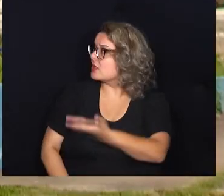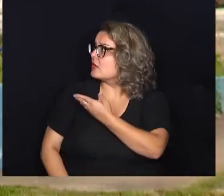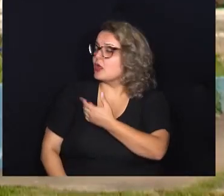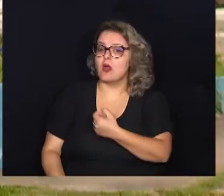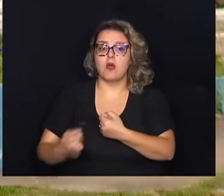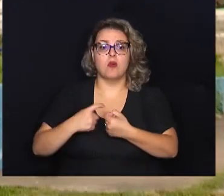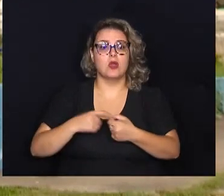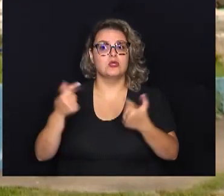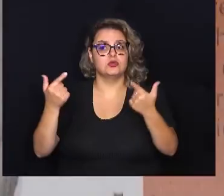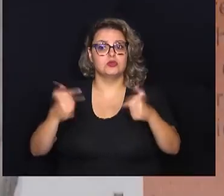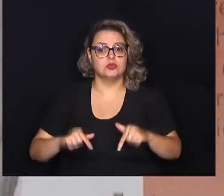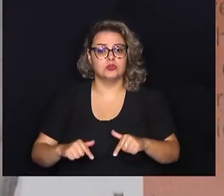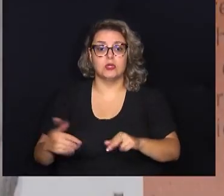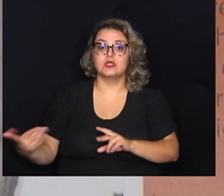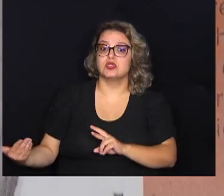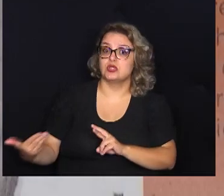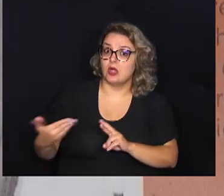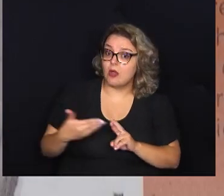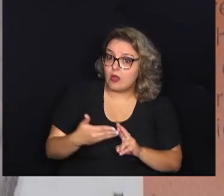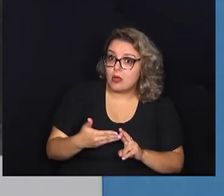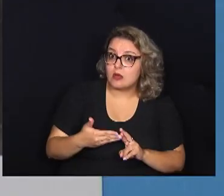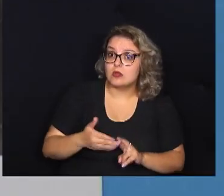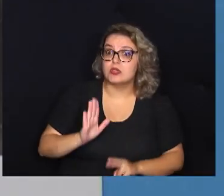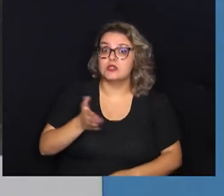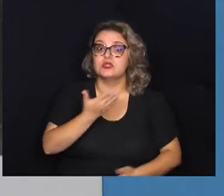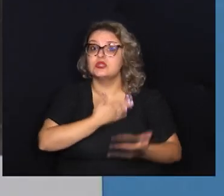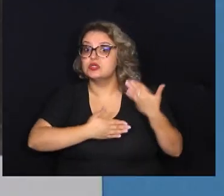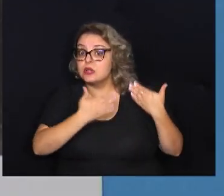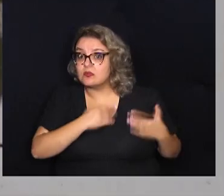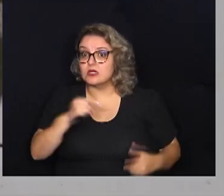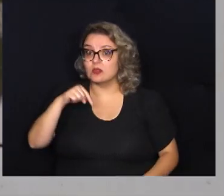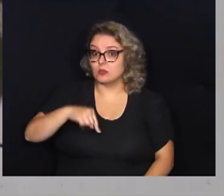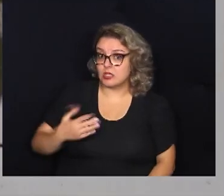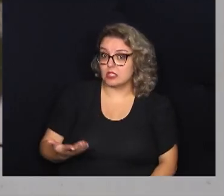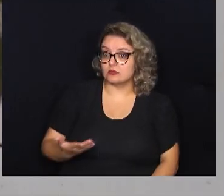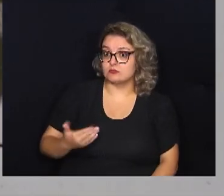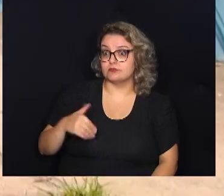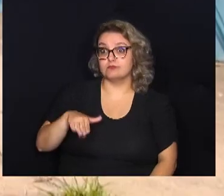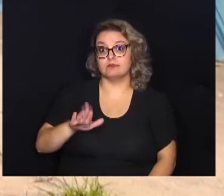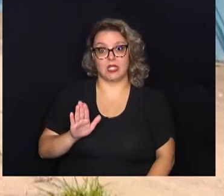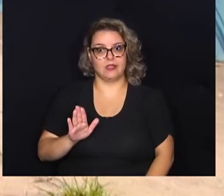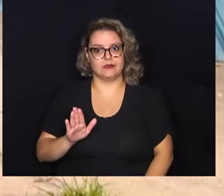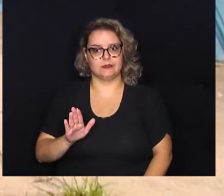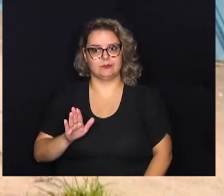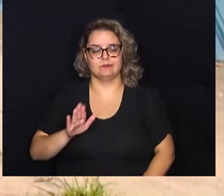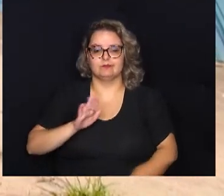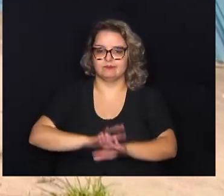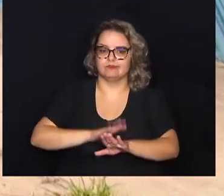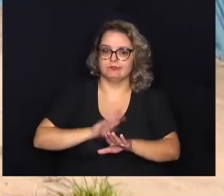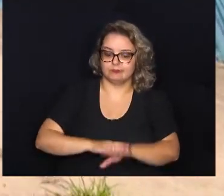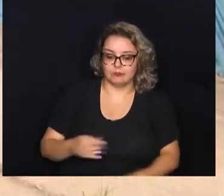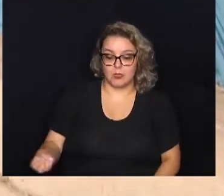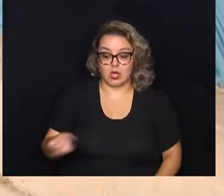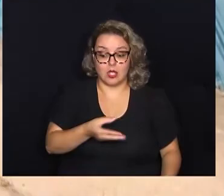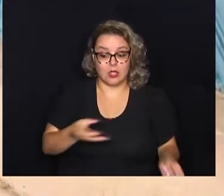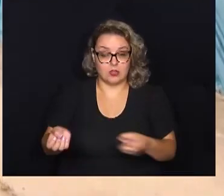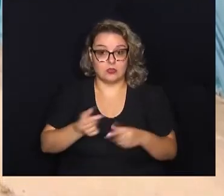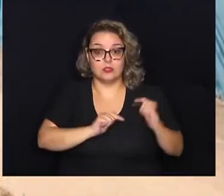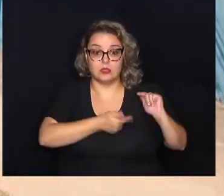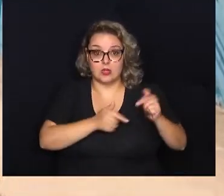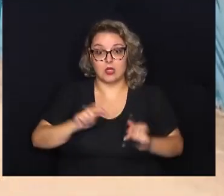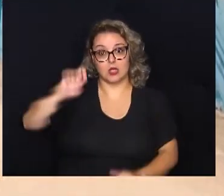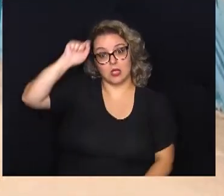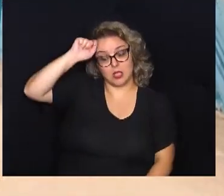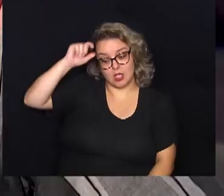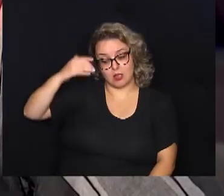ser um local de referência para os que já passaram por aqui e muito mais para a atual geração de